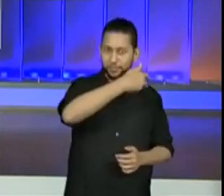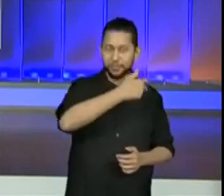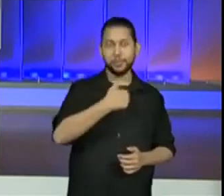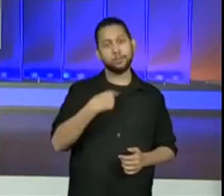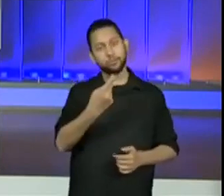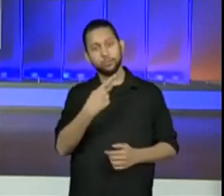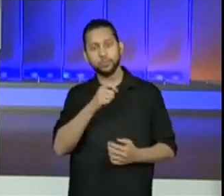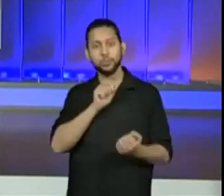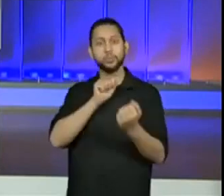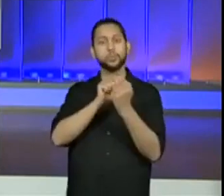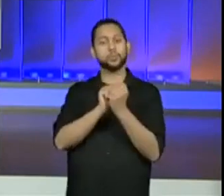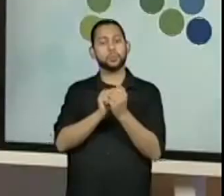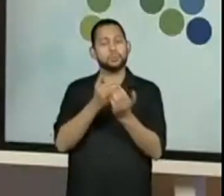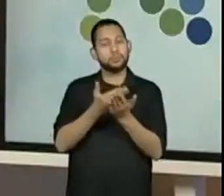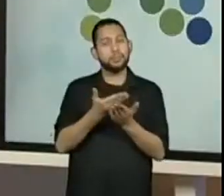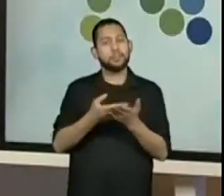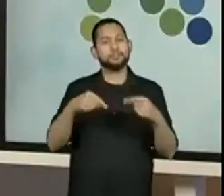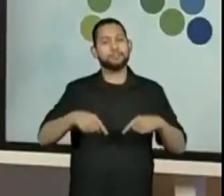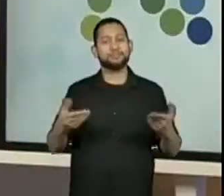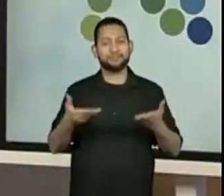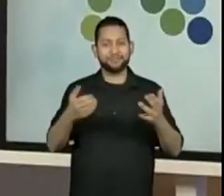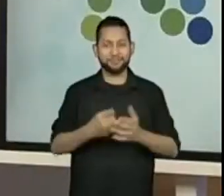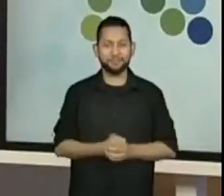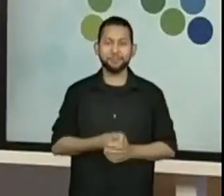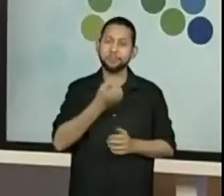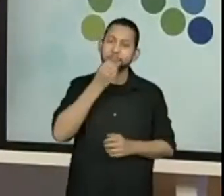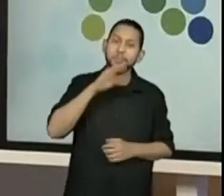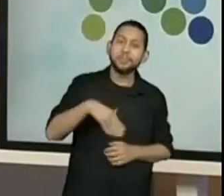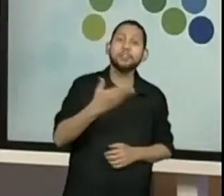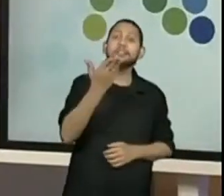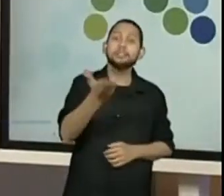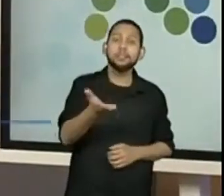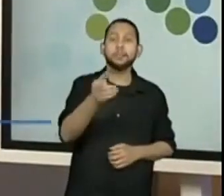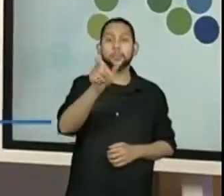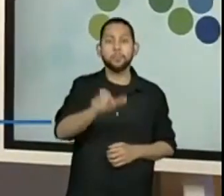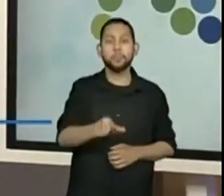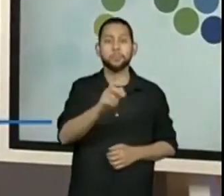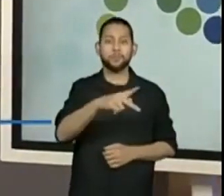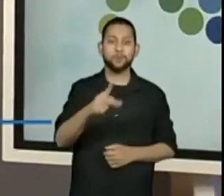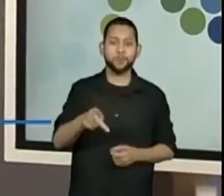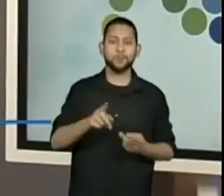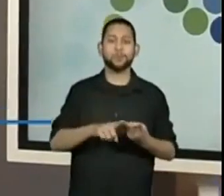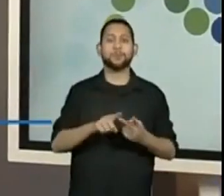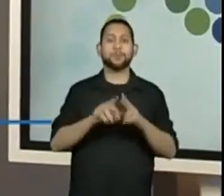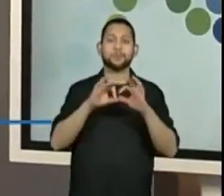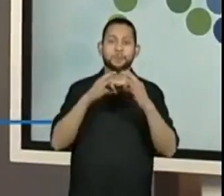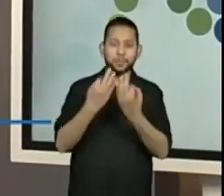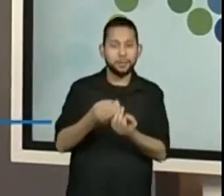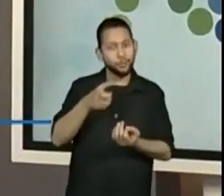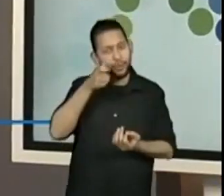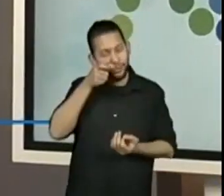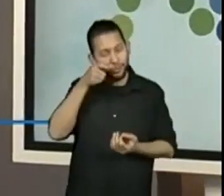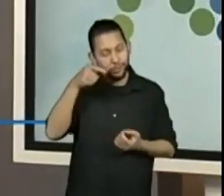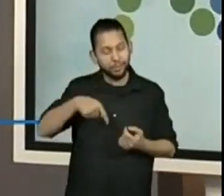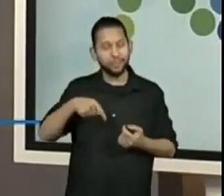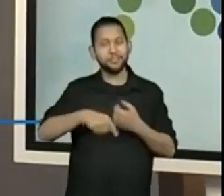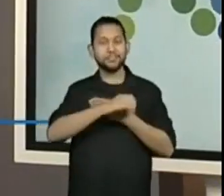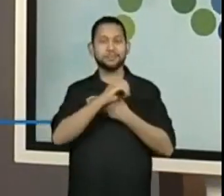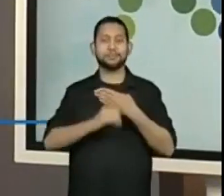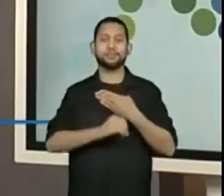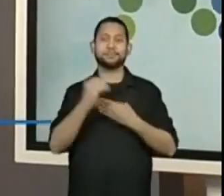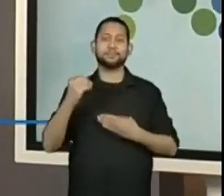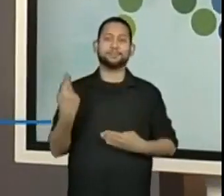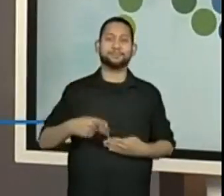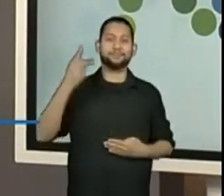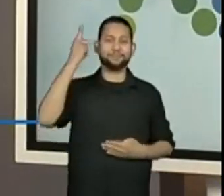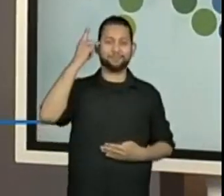no decorrer dessa aula. Boa tarde também, professores, pais responsáveis que acompanham essa aula pelos canais do Centro de Mídias da Educação de